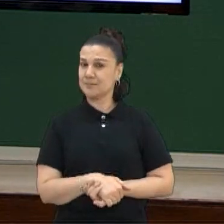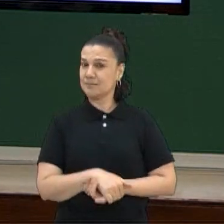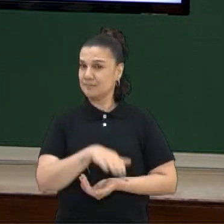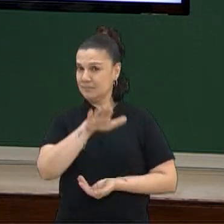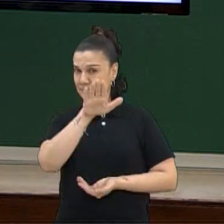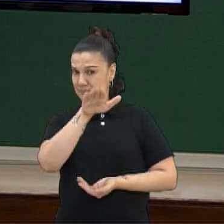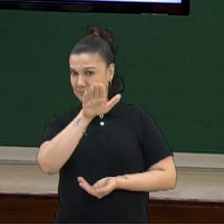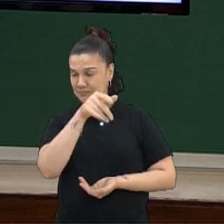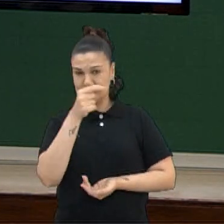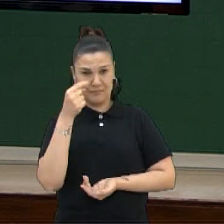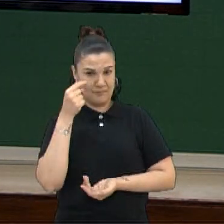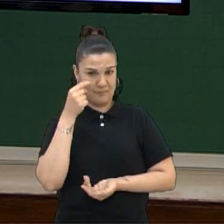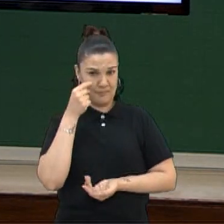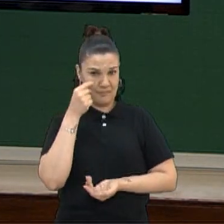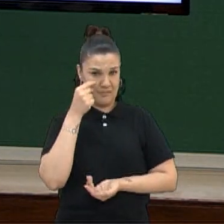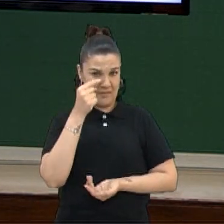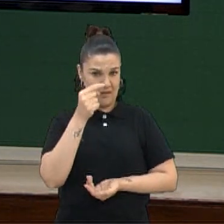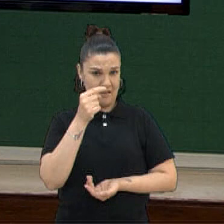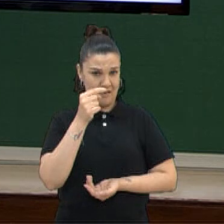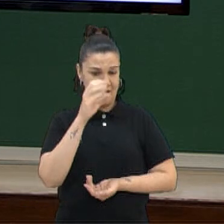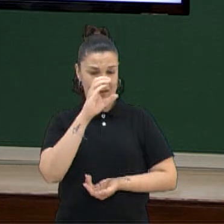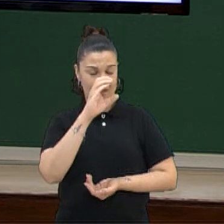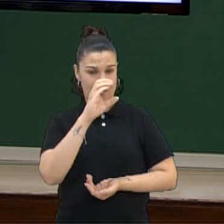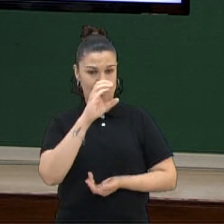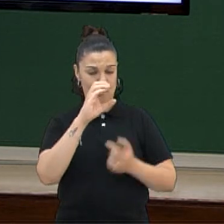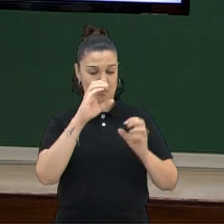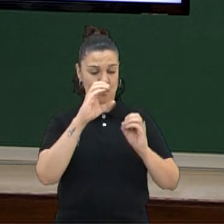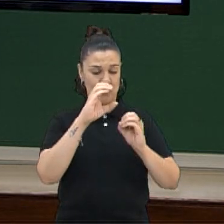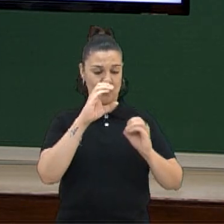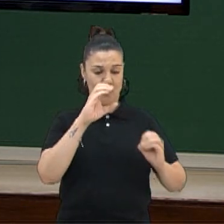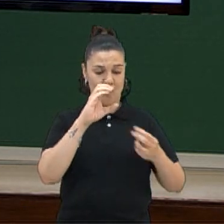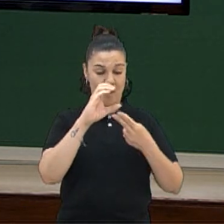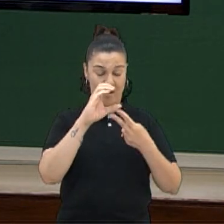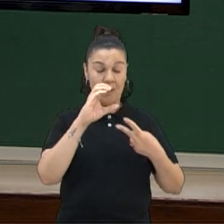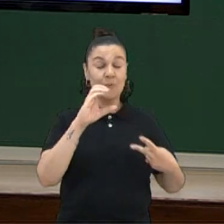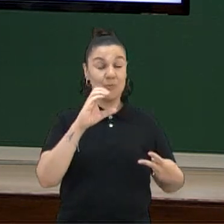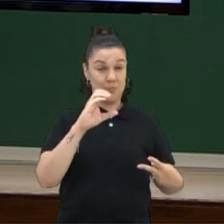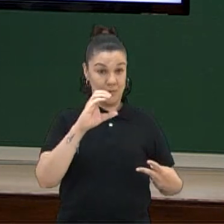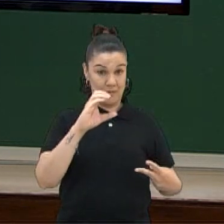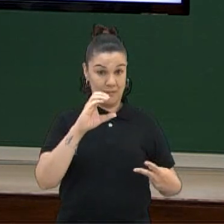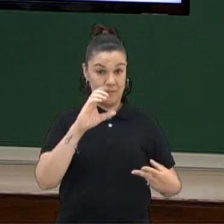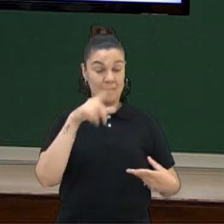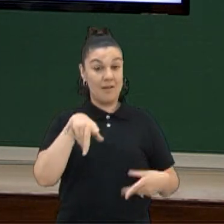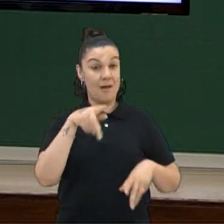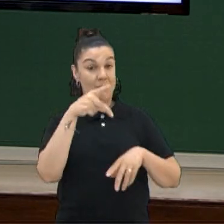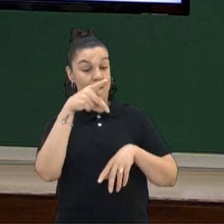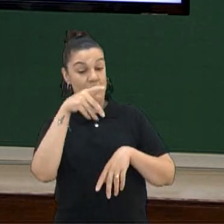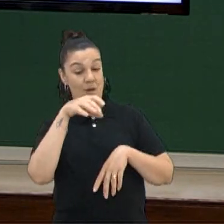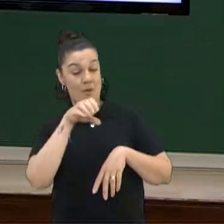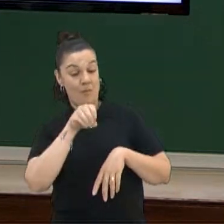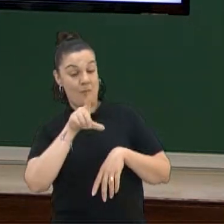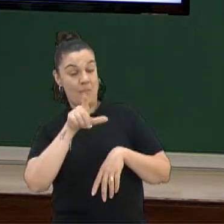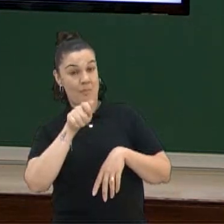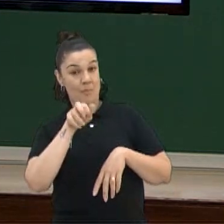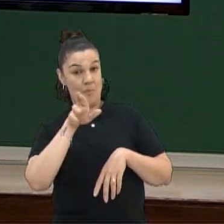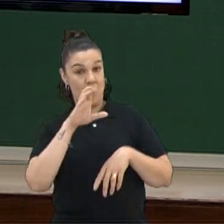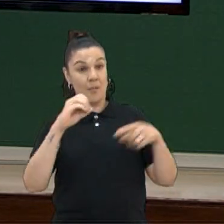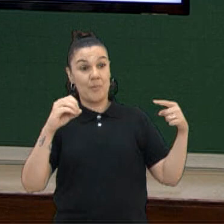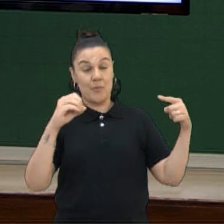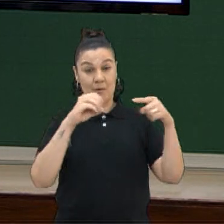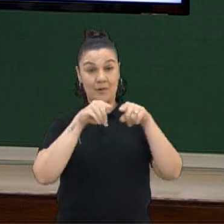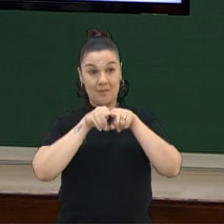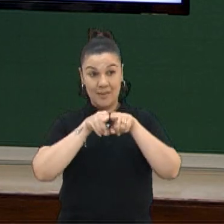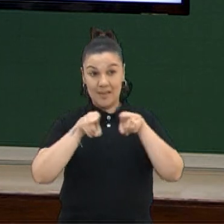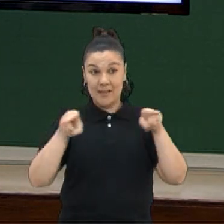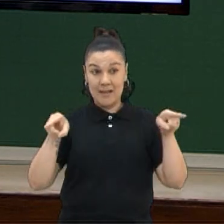Galera, lembra que a ligação do carbono com o oxigênio, essa ligação, ela é polar, porque tem esse vetor resultante,